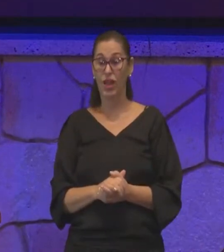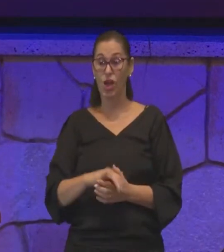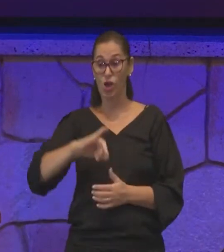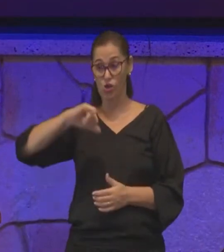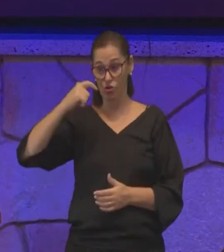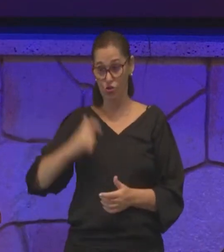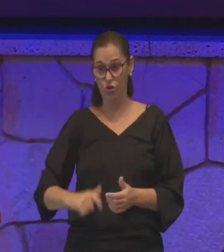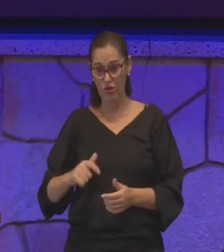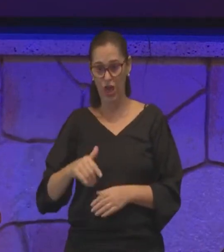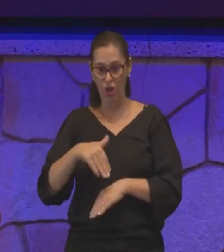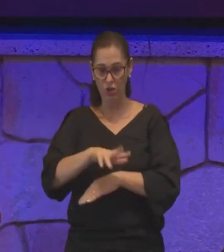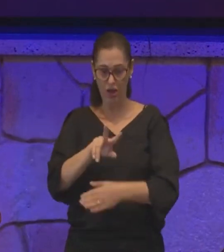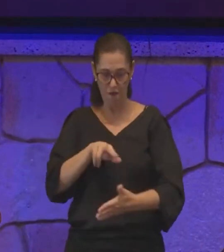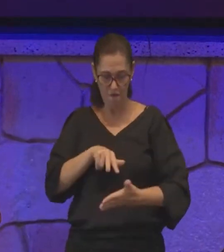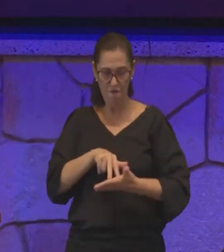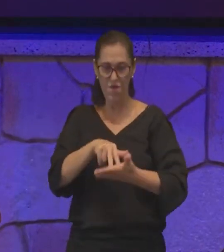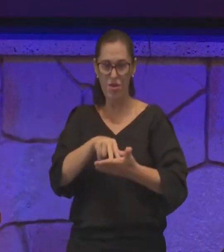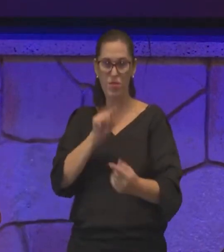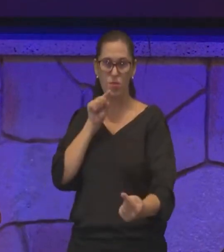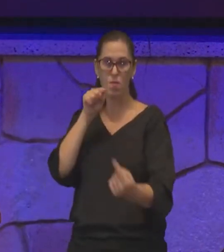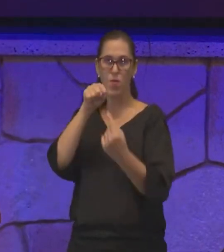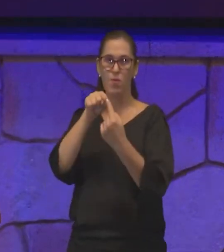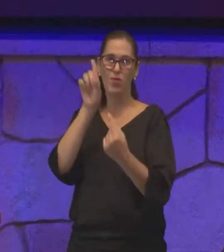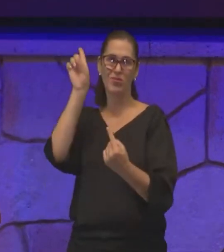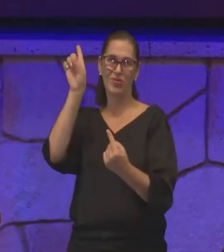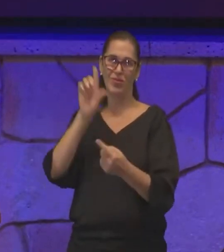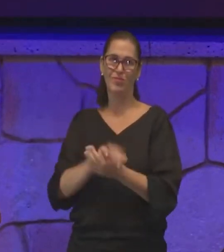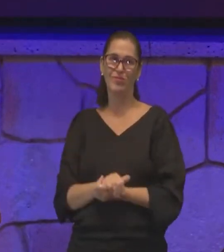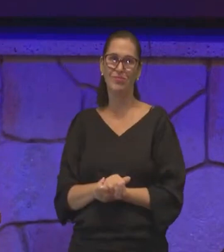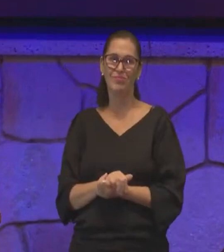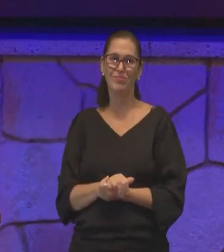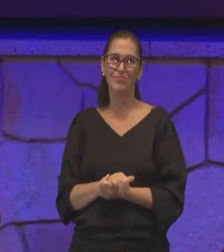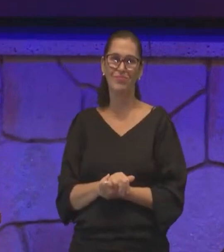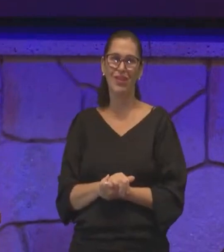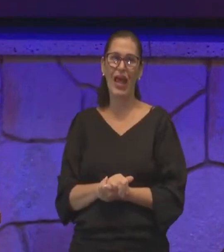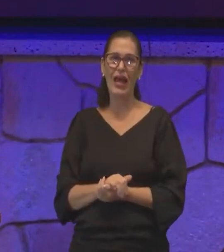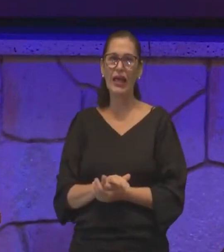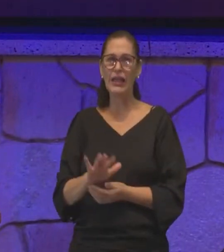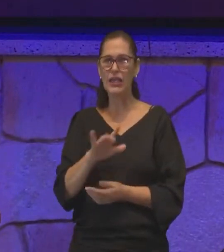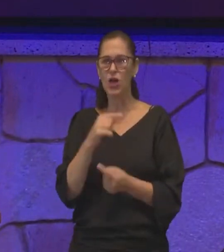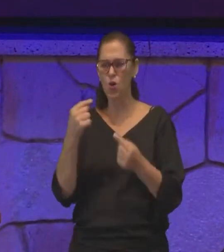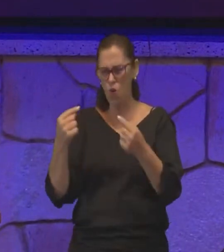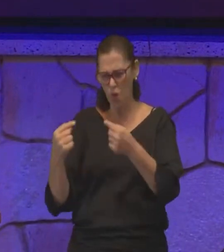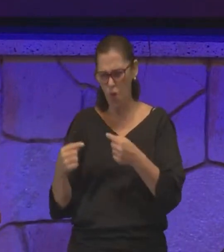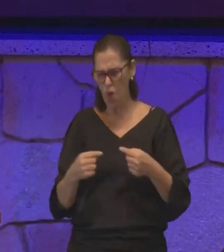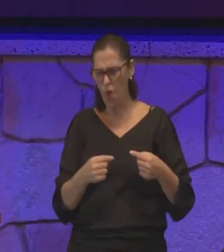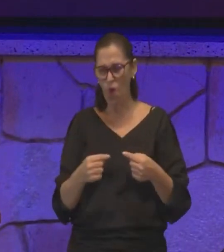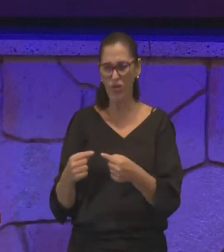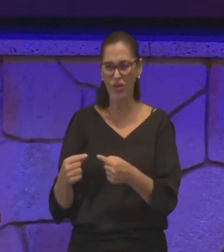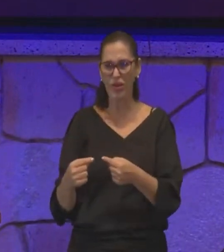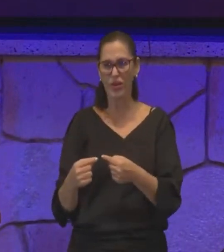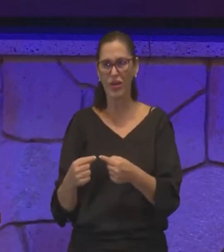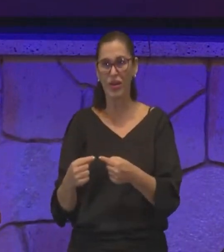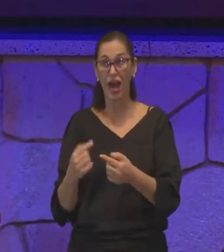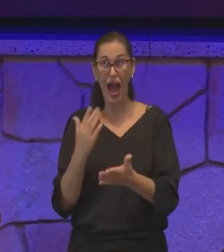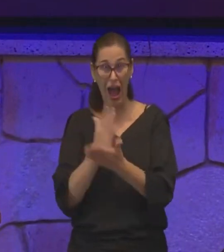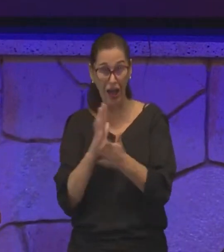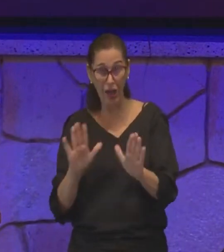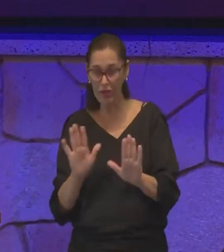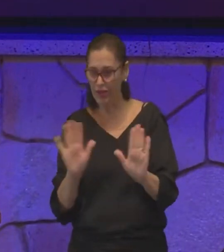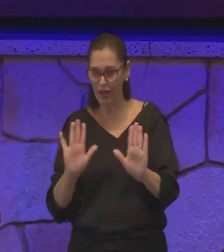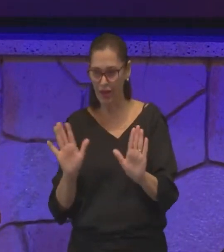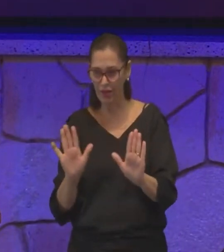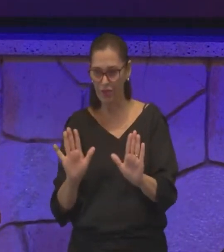José continua firme no seu propósito. E neste cenário de conspiração, ele não termina aqui, a escala do